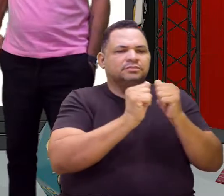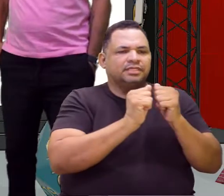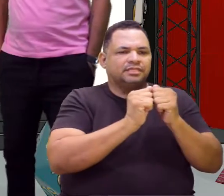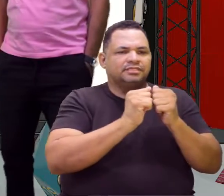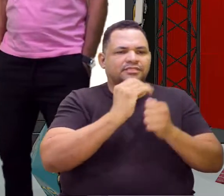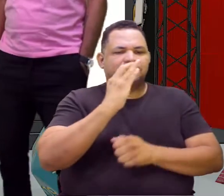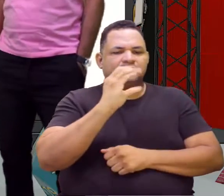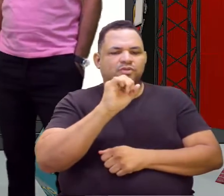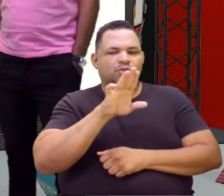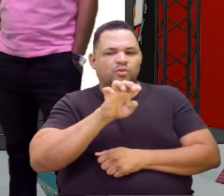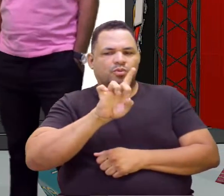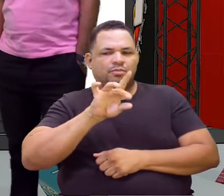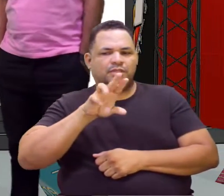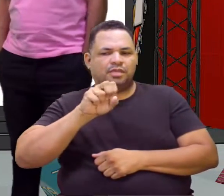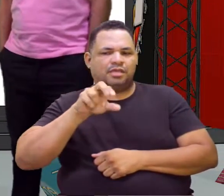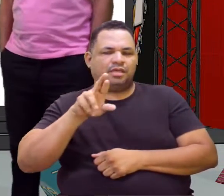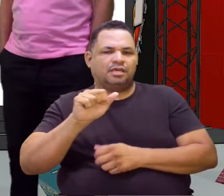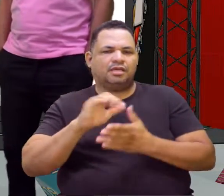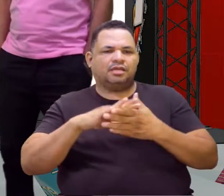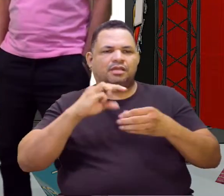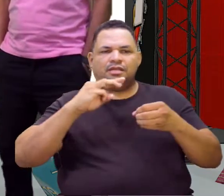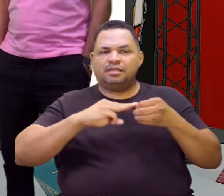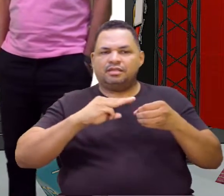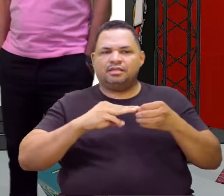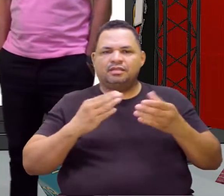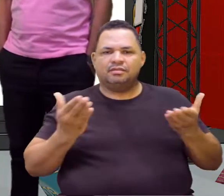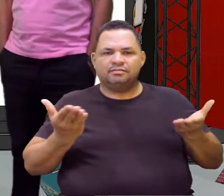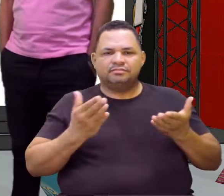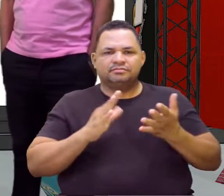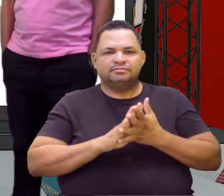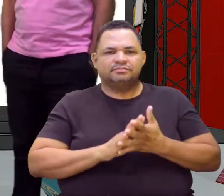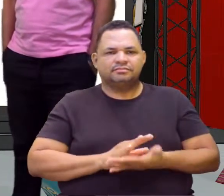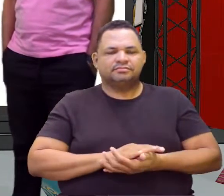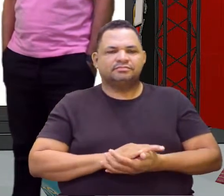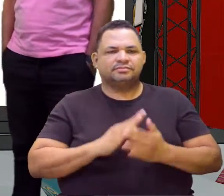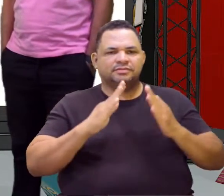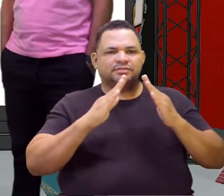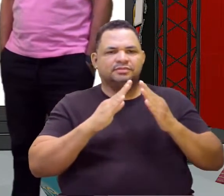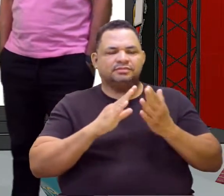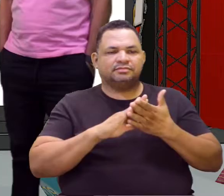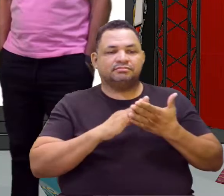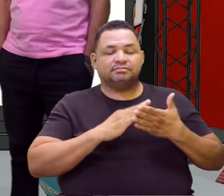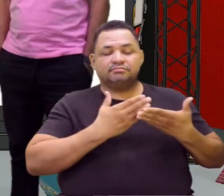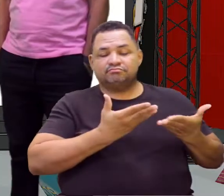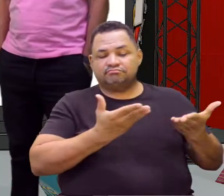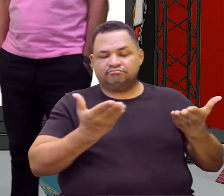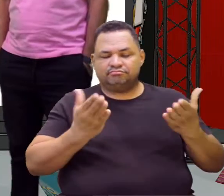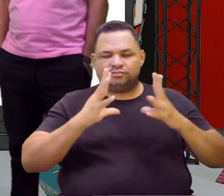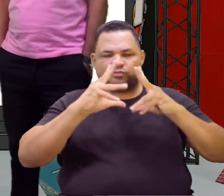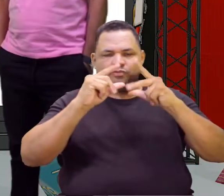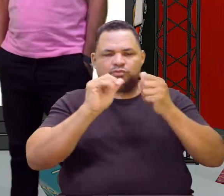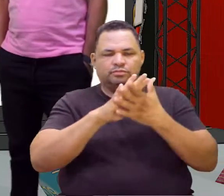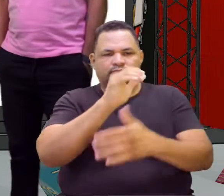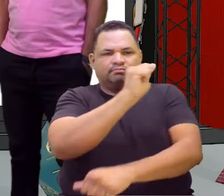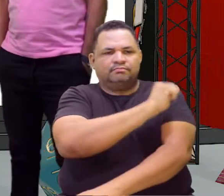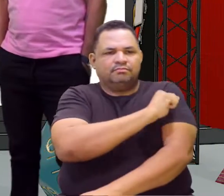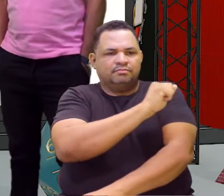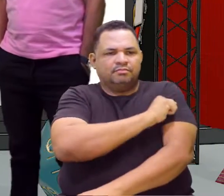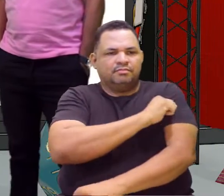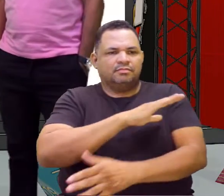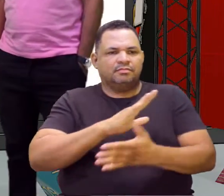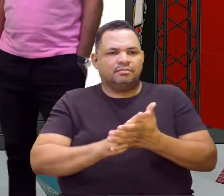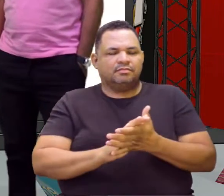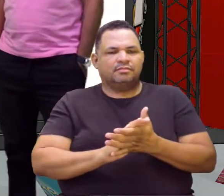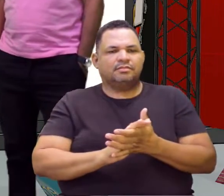escolas. Acho que tinha. Oswaldo Piana, então, para a professora Marilza e para todos os nossos alunos aí de Corumbiara